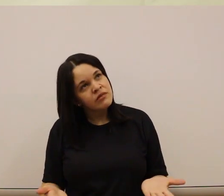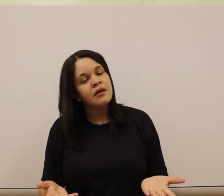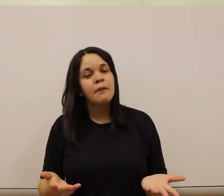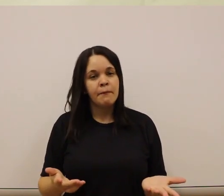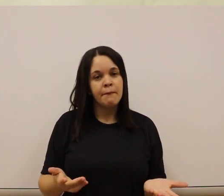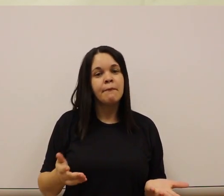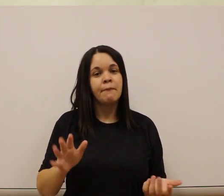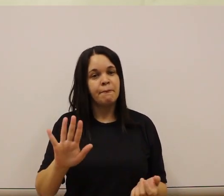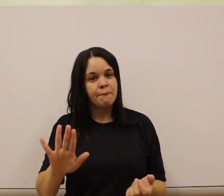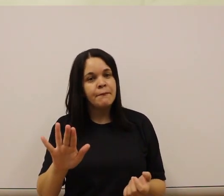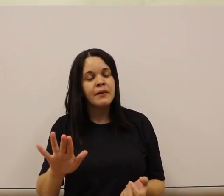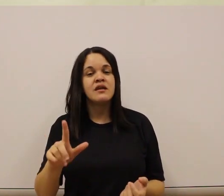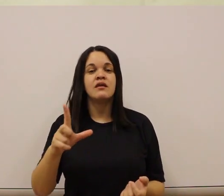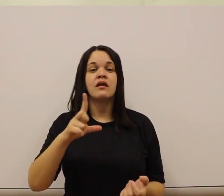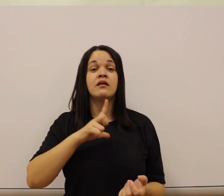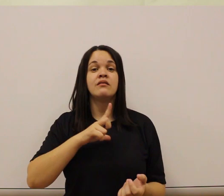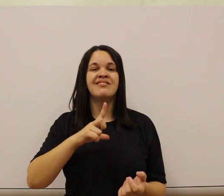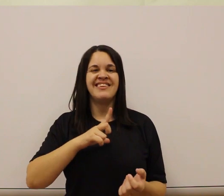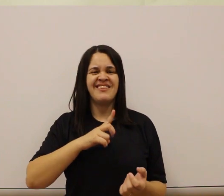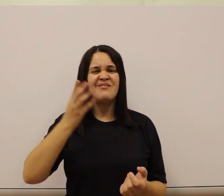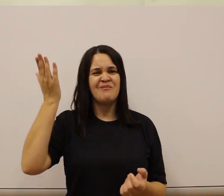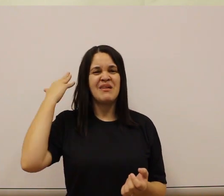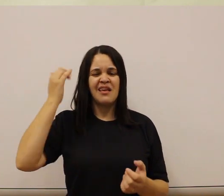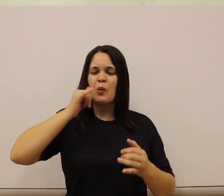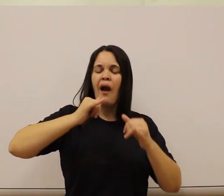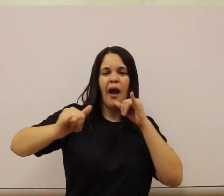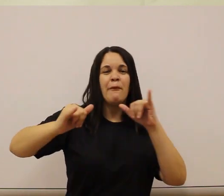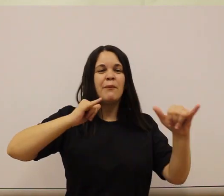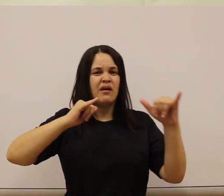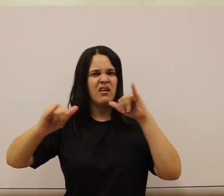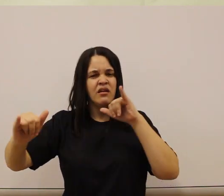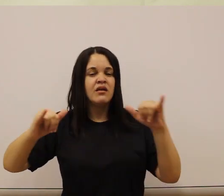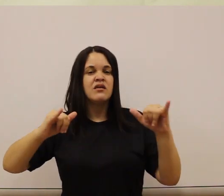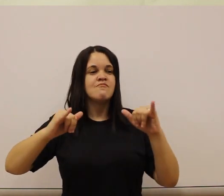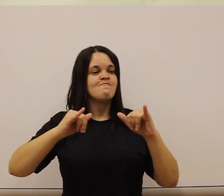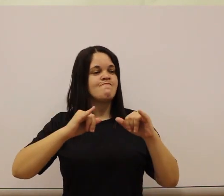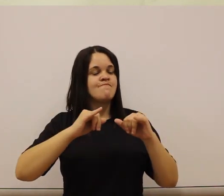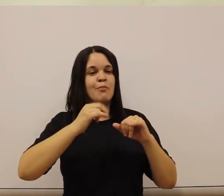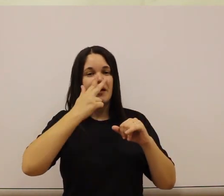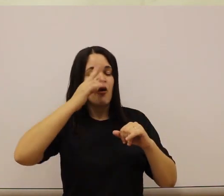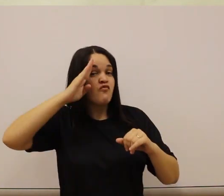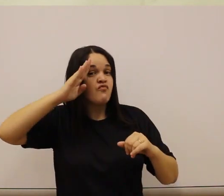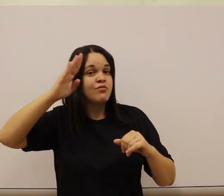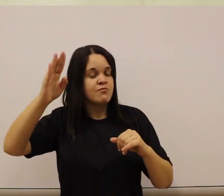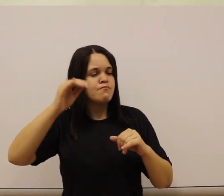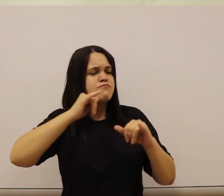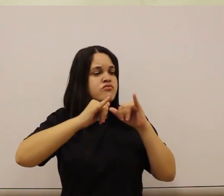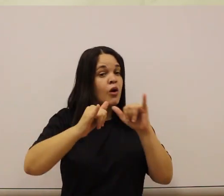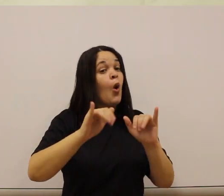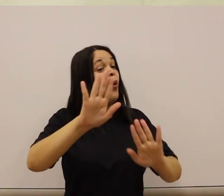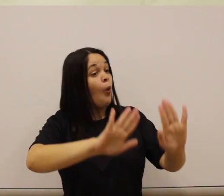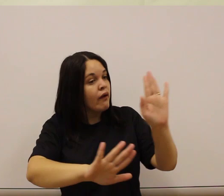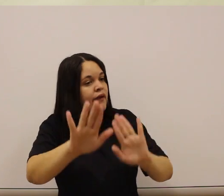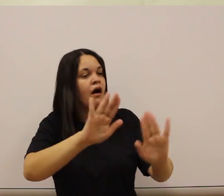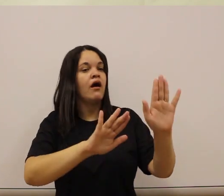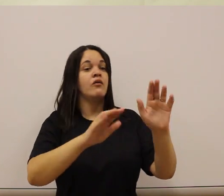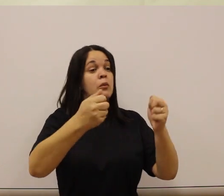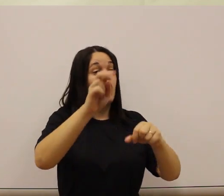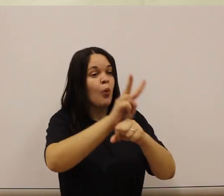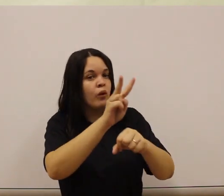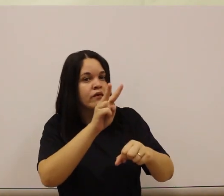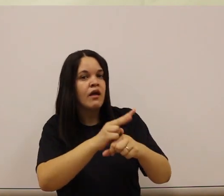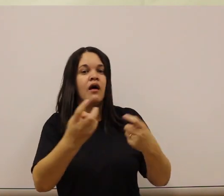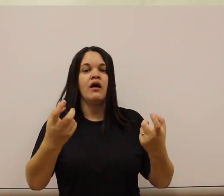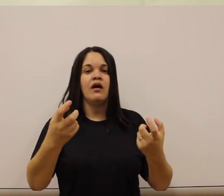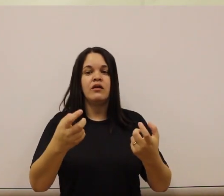Entretanto, teve uma campanha, no início dela teve uma campanha muito forte de prevenção, né? Então, uso